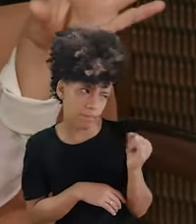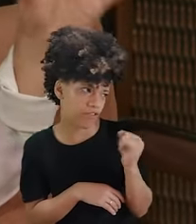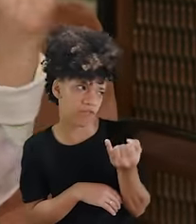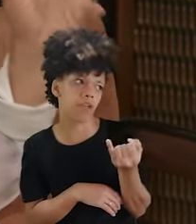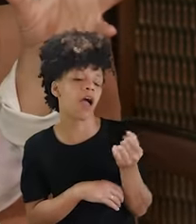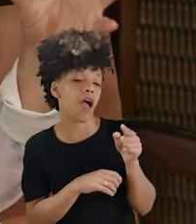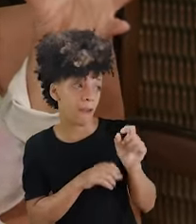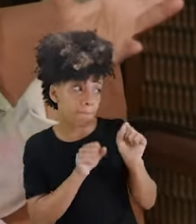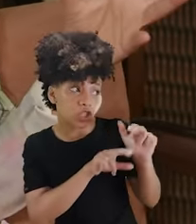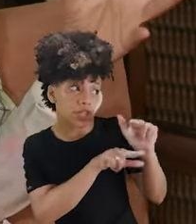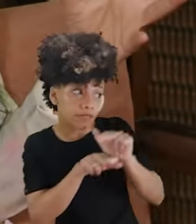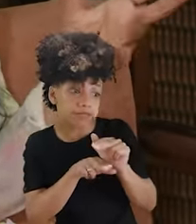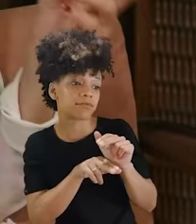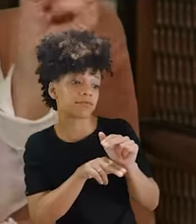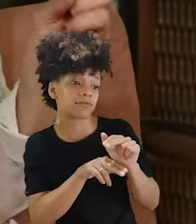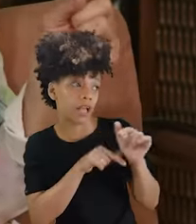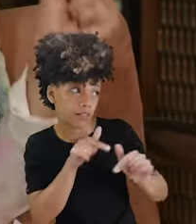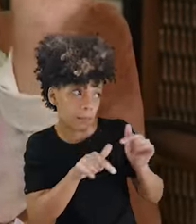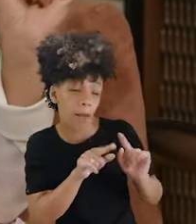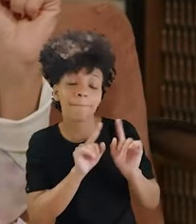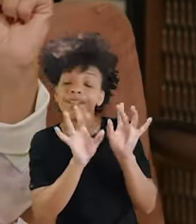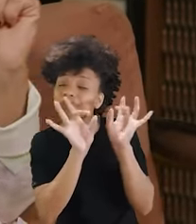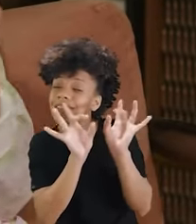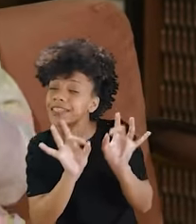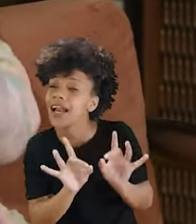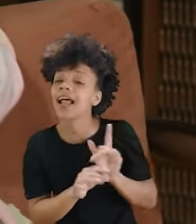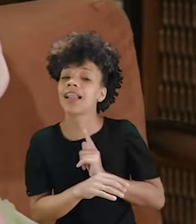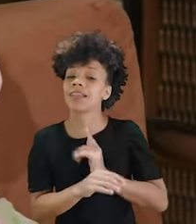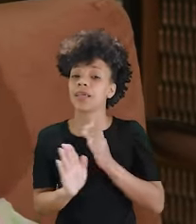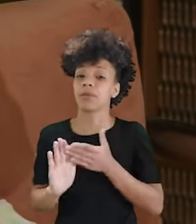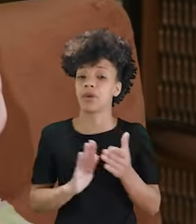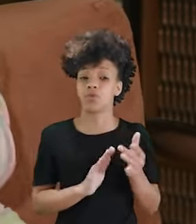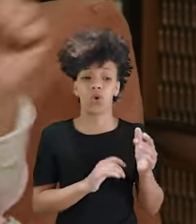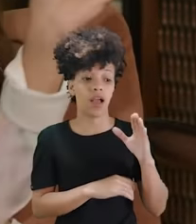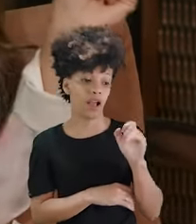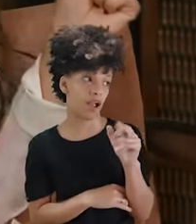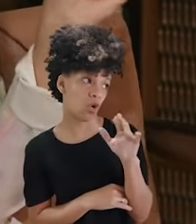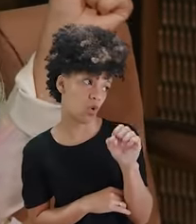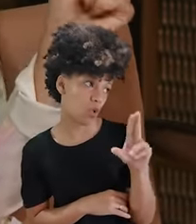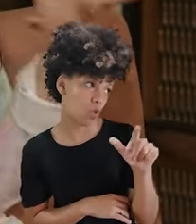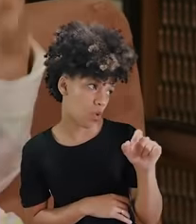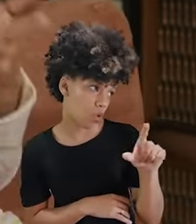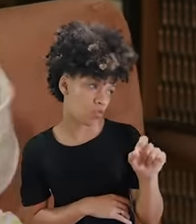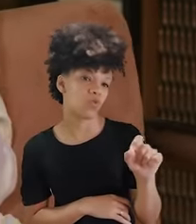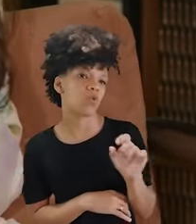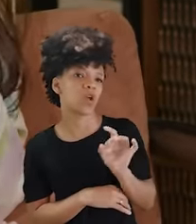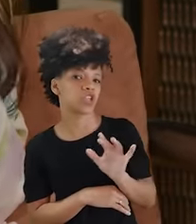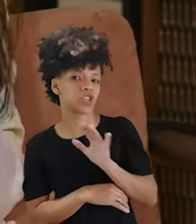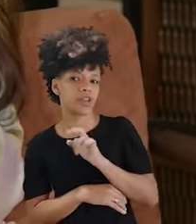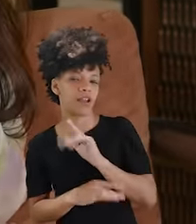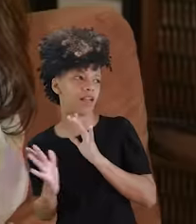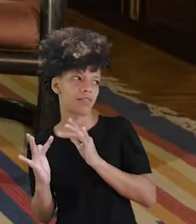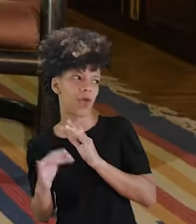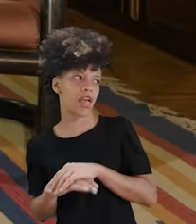aproveitar né destruir mas tem um detalhe existem situações onde cal Row não está